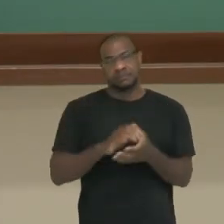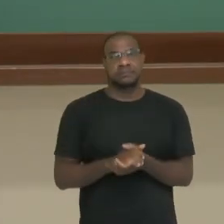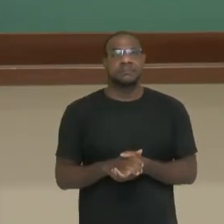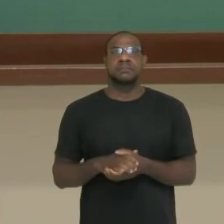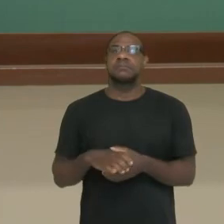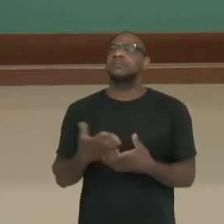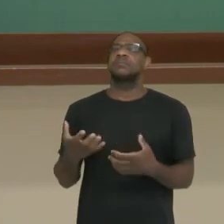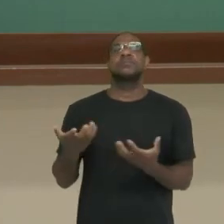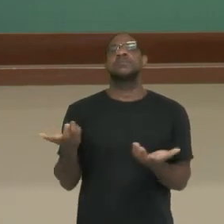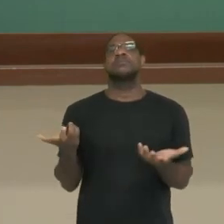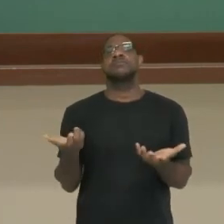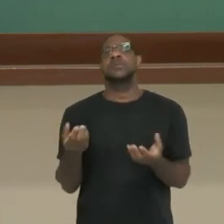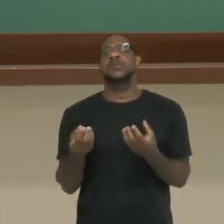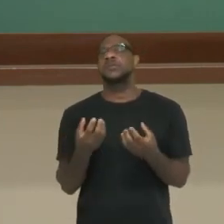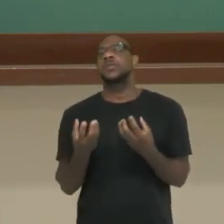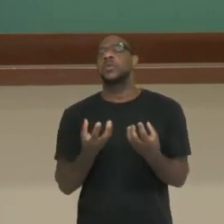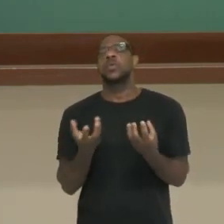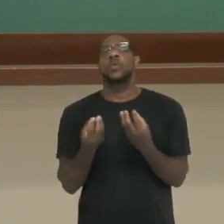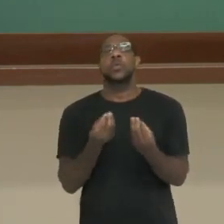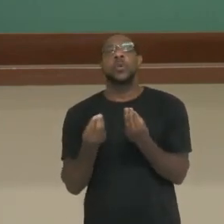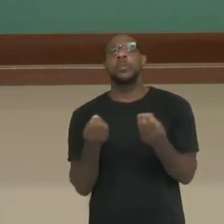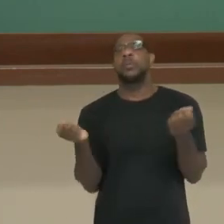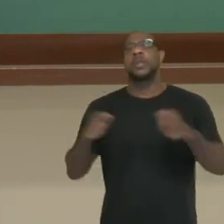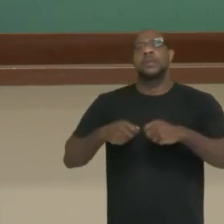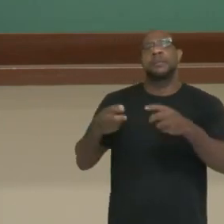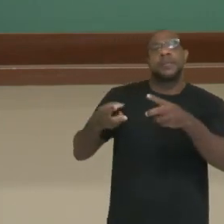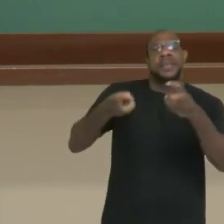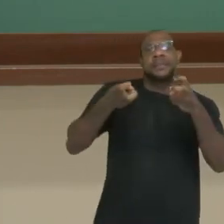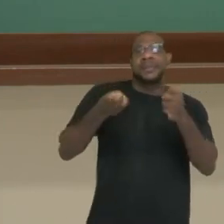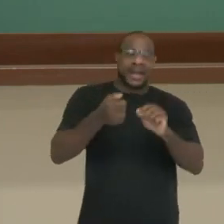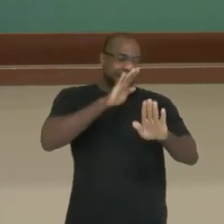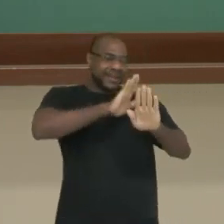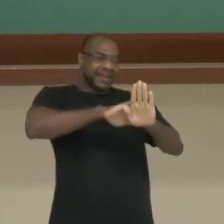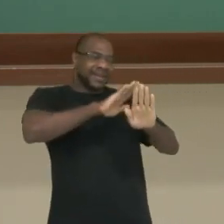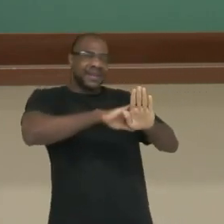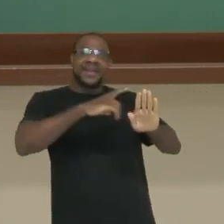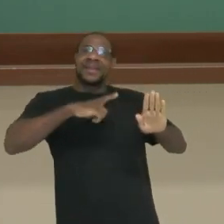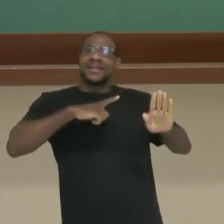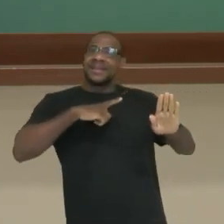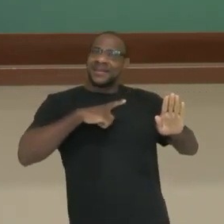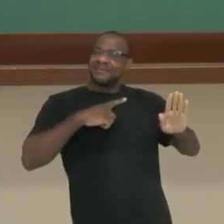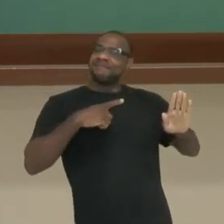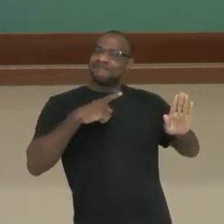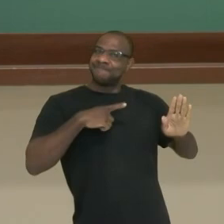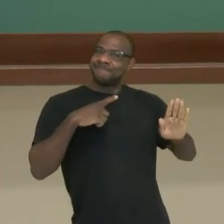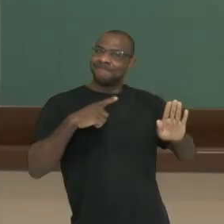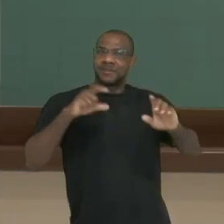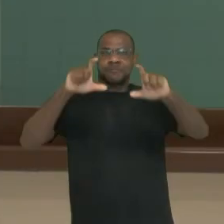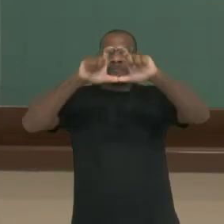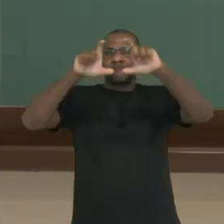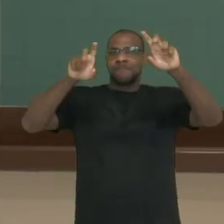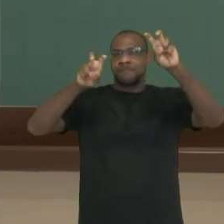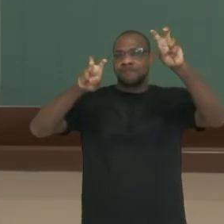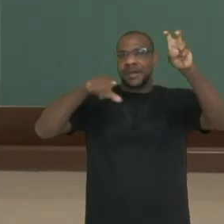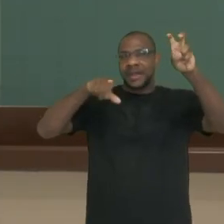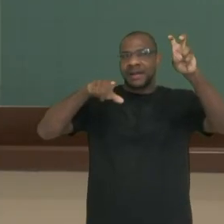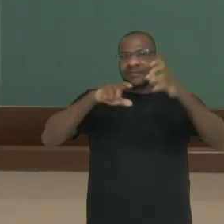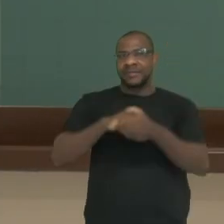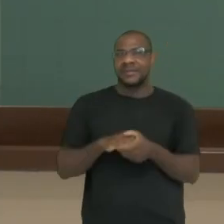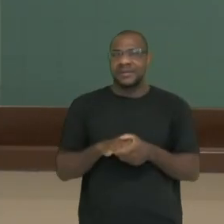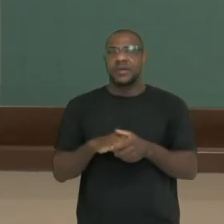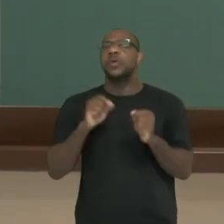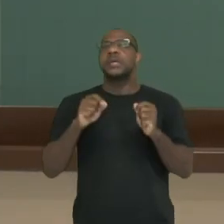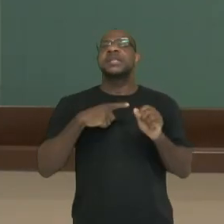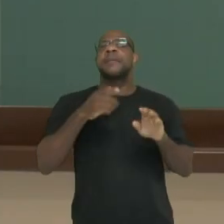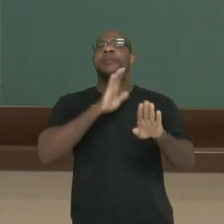que é possível a gente perceber a intenção presente nesses parágrafos? né? O que vocês deram conta de responder? Vamos ver aqui